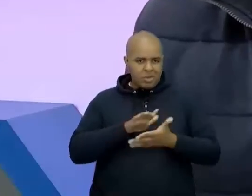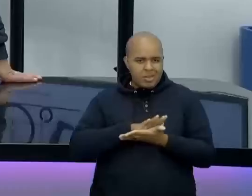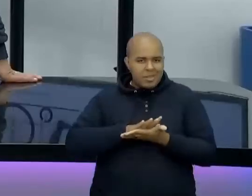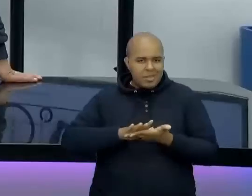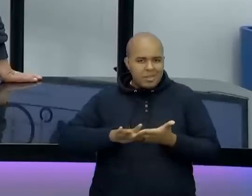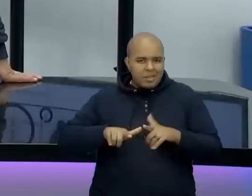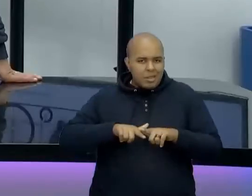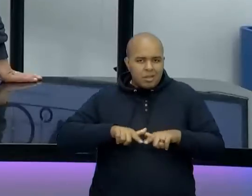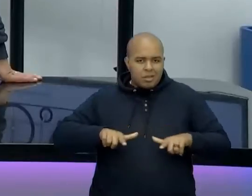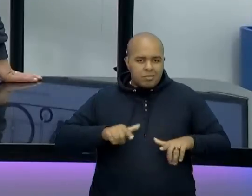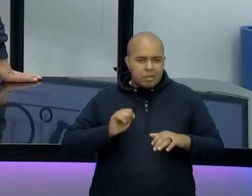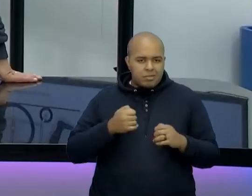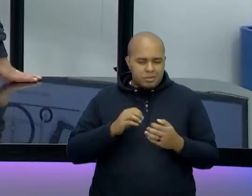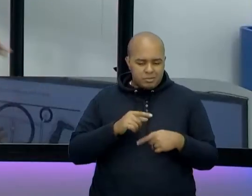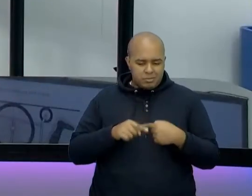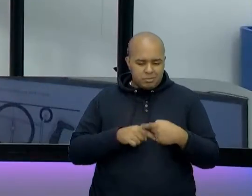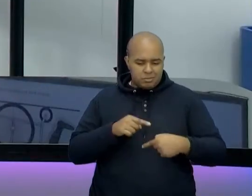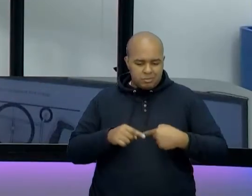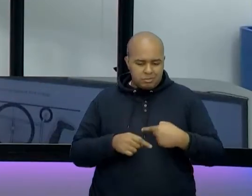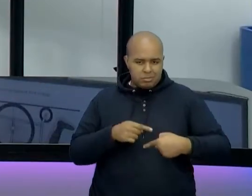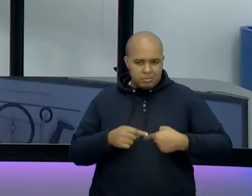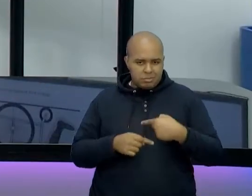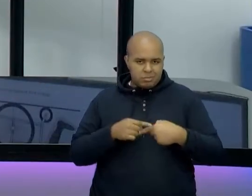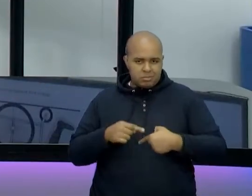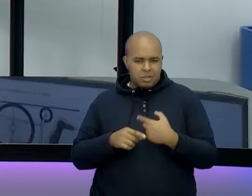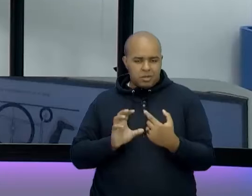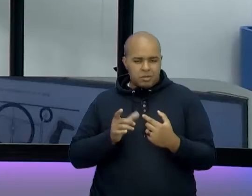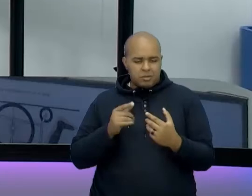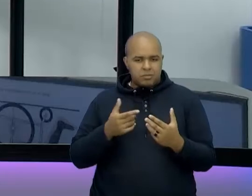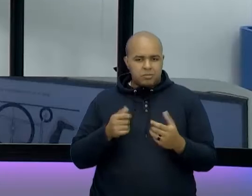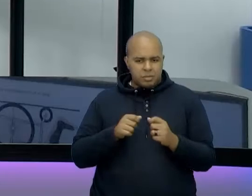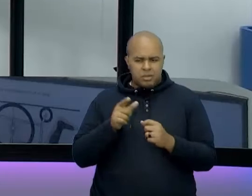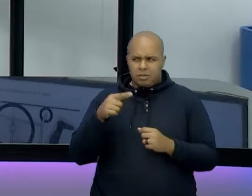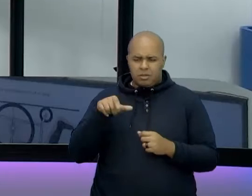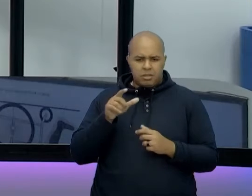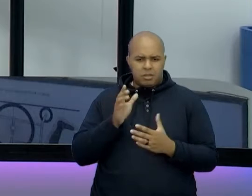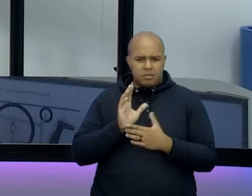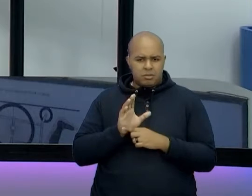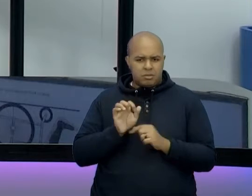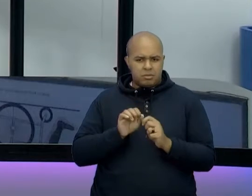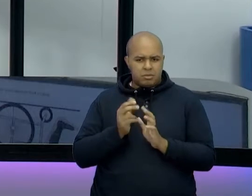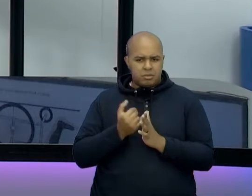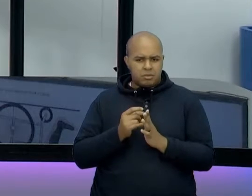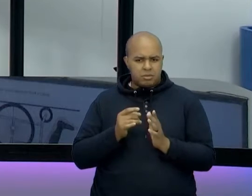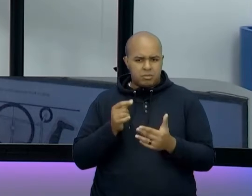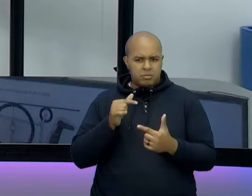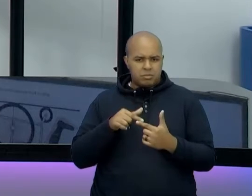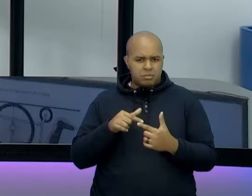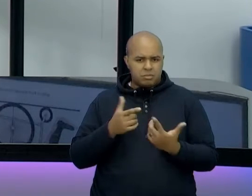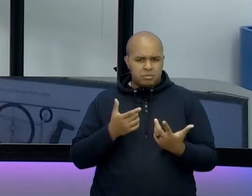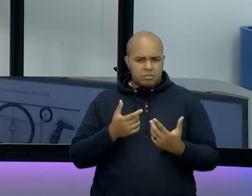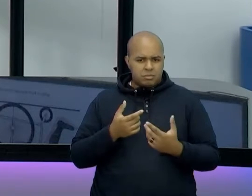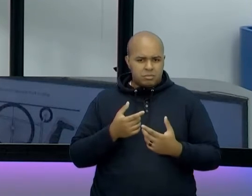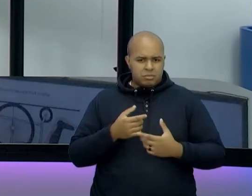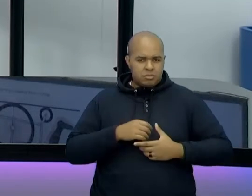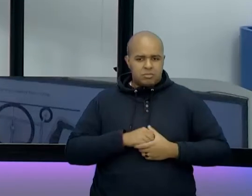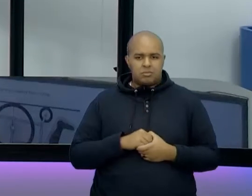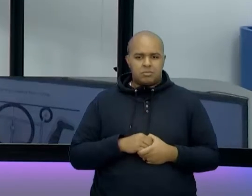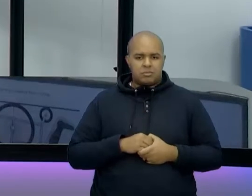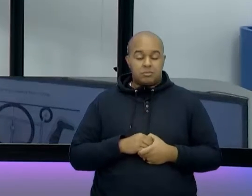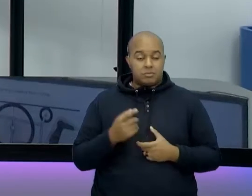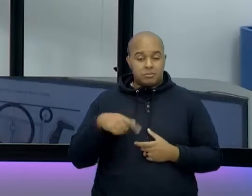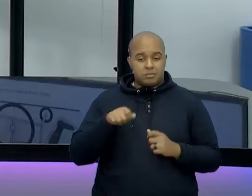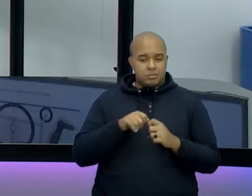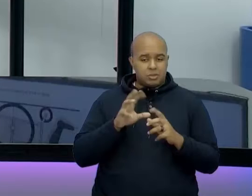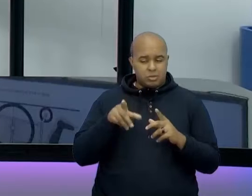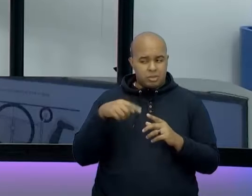porque ele precisa desse atrito para rodar. Você ajudou eu a fazer esse desenho aí? Não, só deu um apoio moral? Eu só dei apoio moral, né? Então, a gente